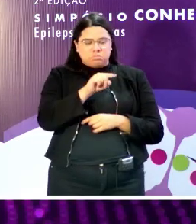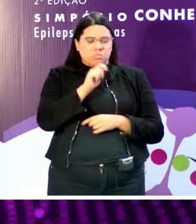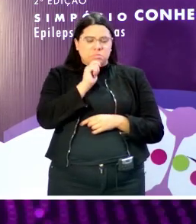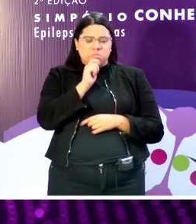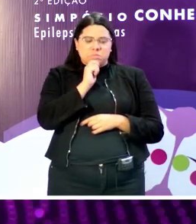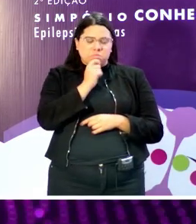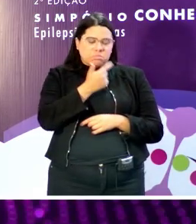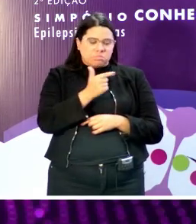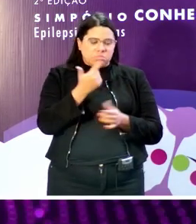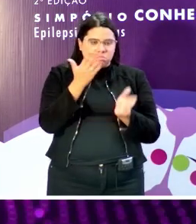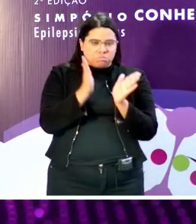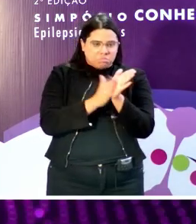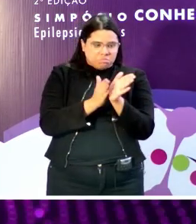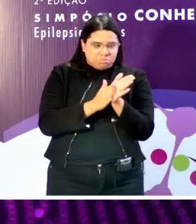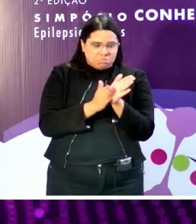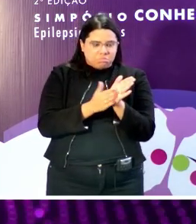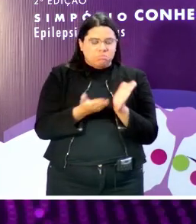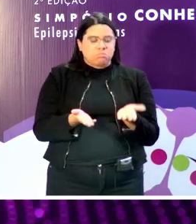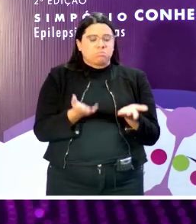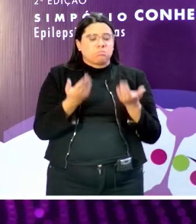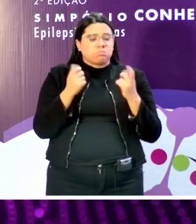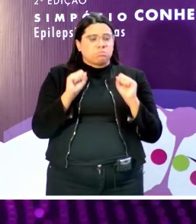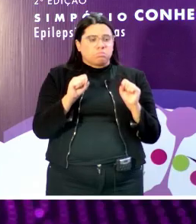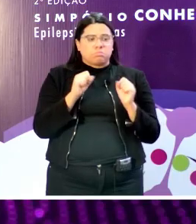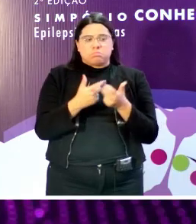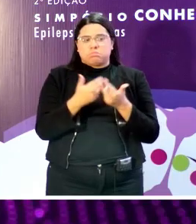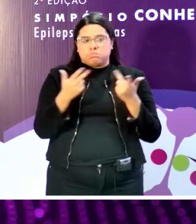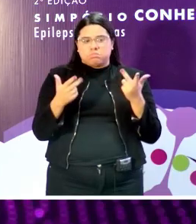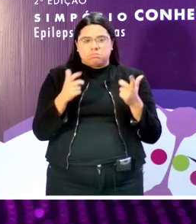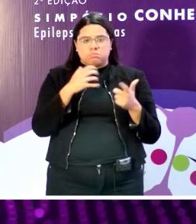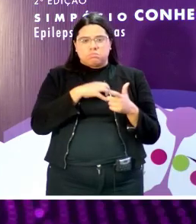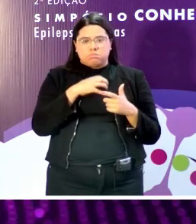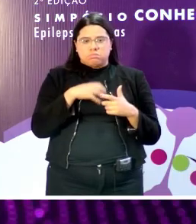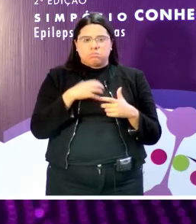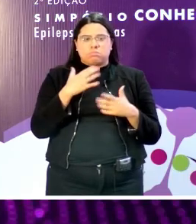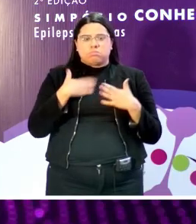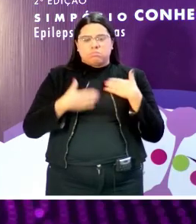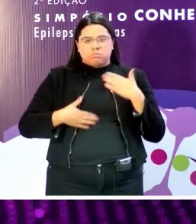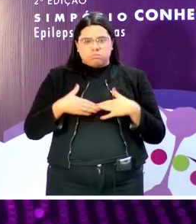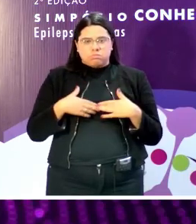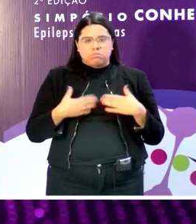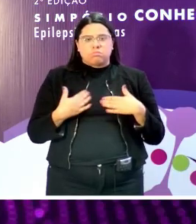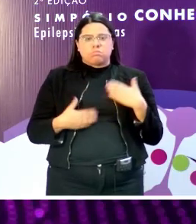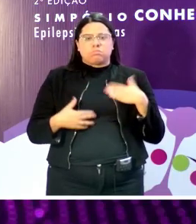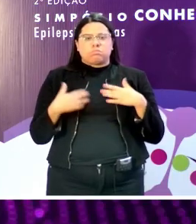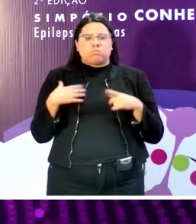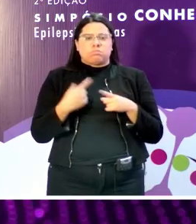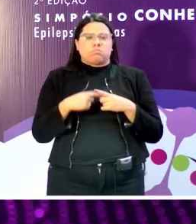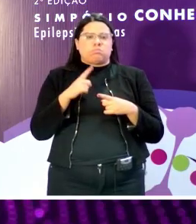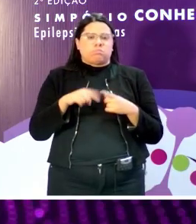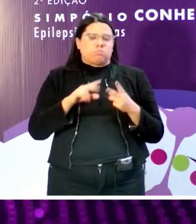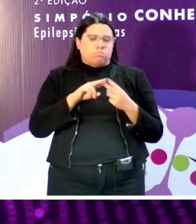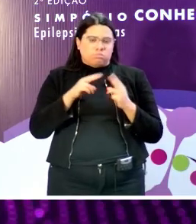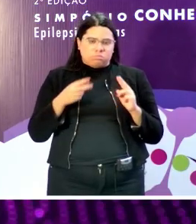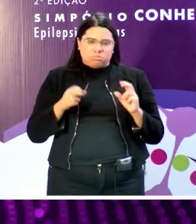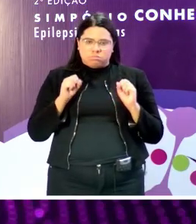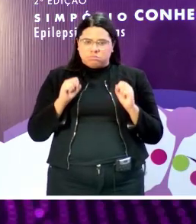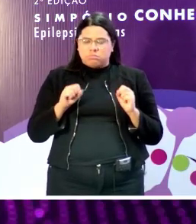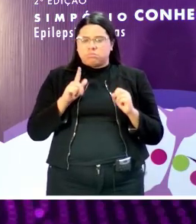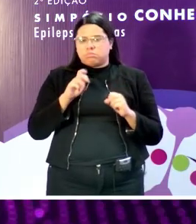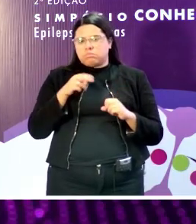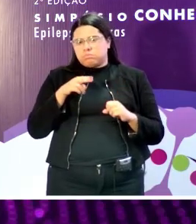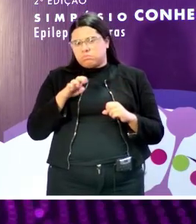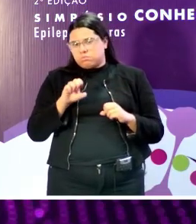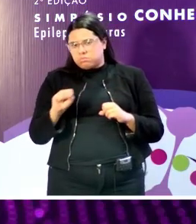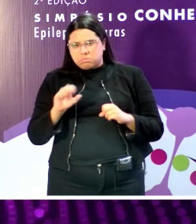elas. Né? Então, podem vir de diversos fatores do nosso corpo, porque é uma condição heterogênea, multifatorial, pode ter genes envolvidos,